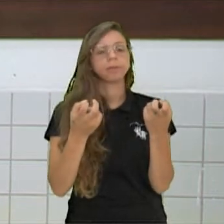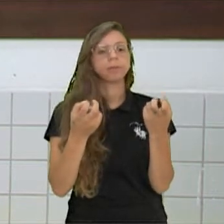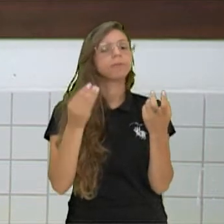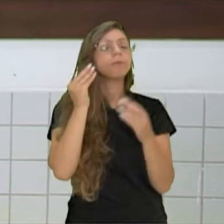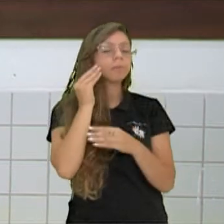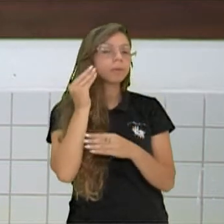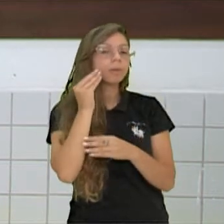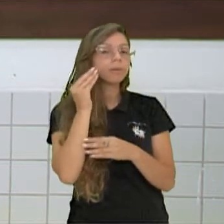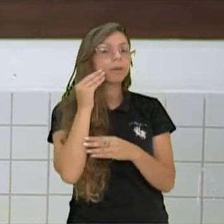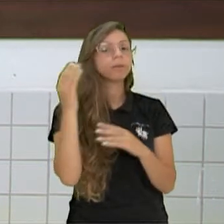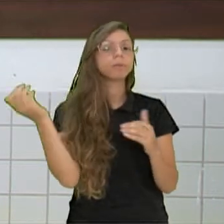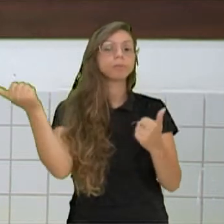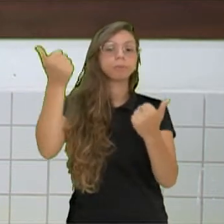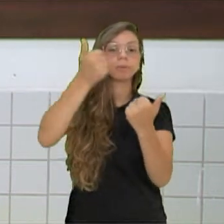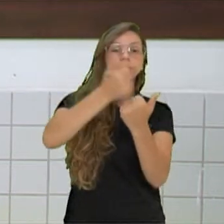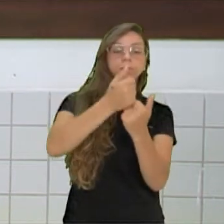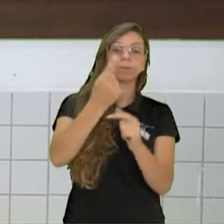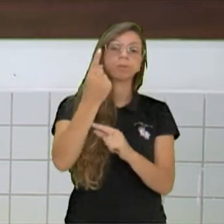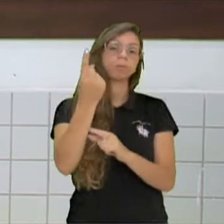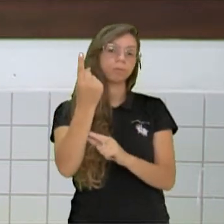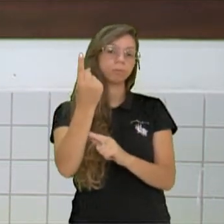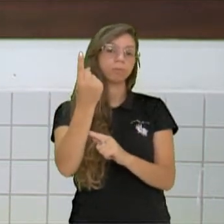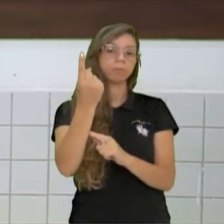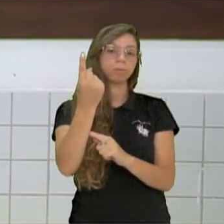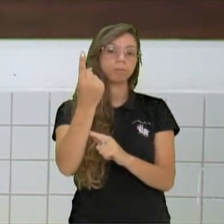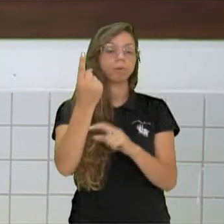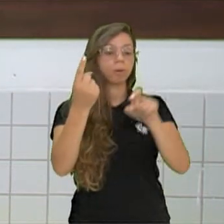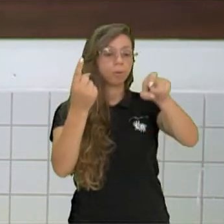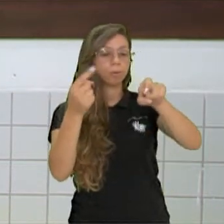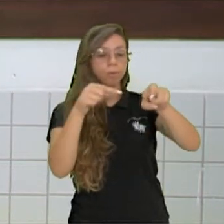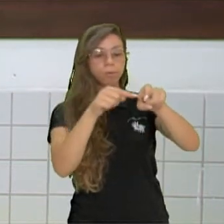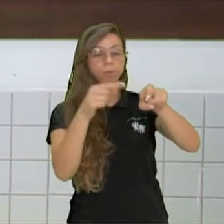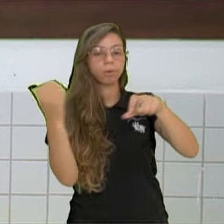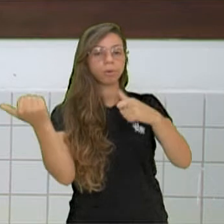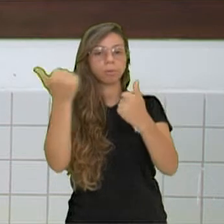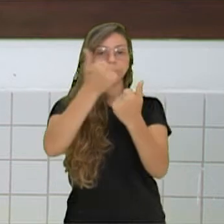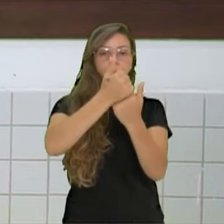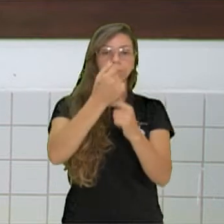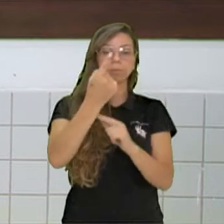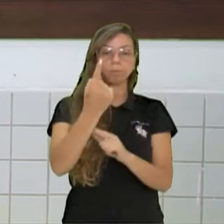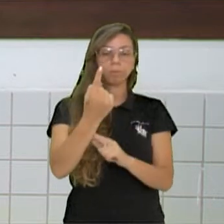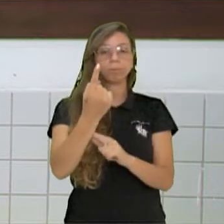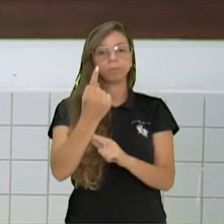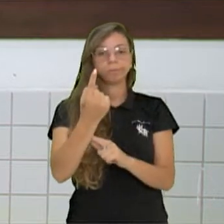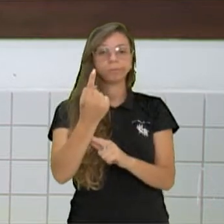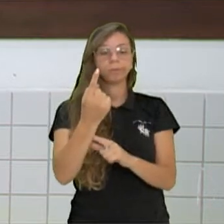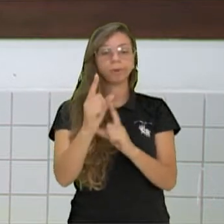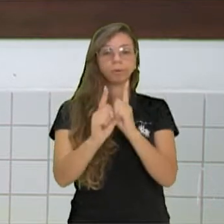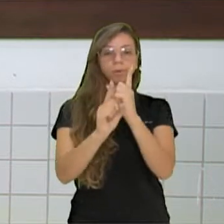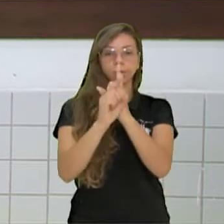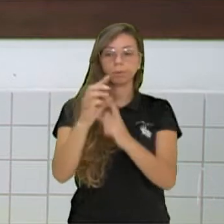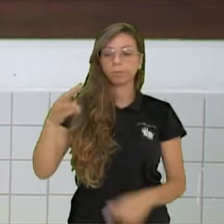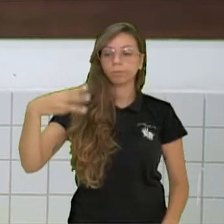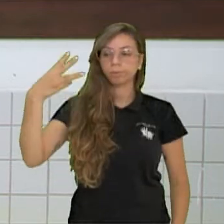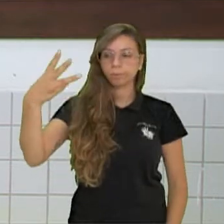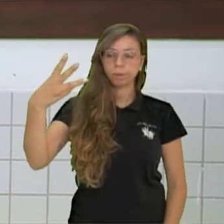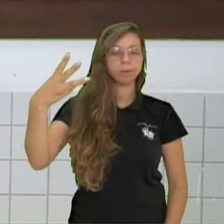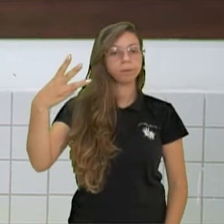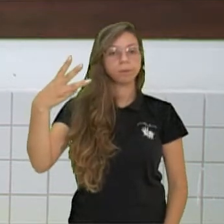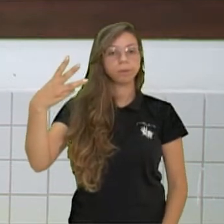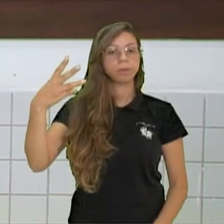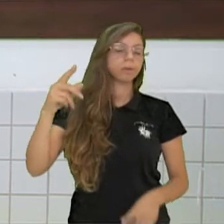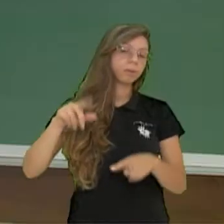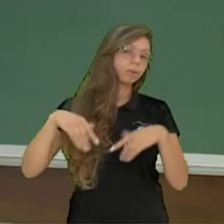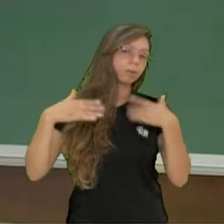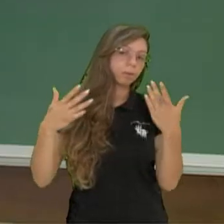falou? Vamos substituir 1 no lugar do x da função natural. E se a gente substituir, vai encontrar o 3, como a gente já viu. E